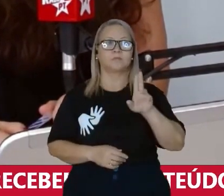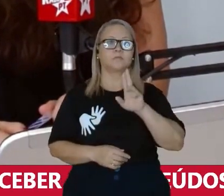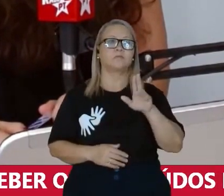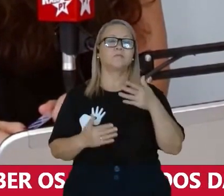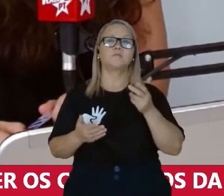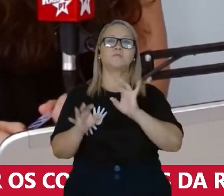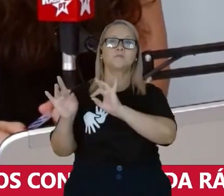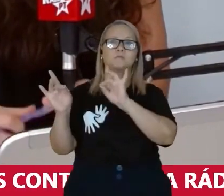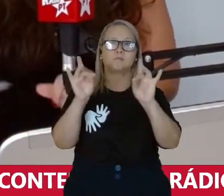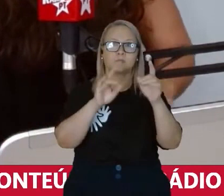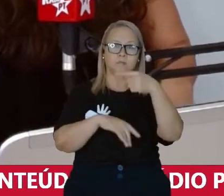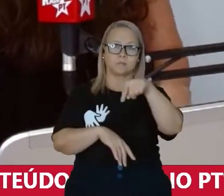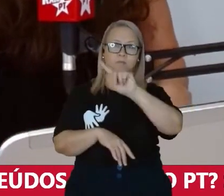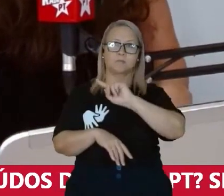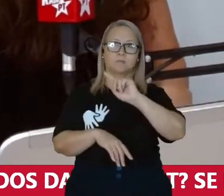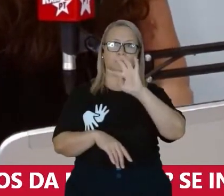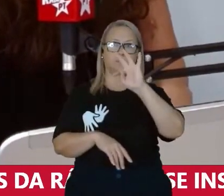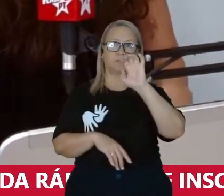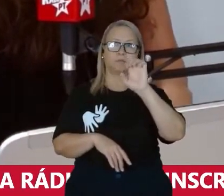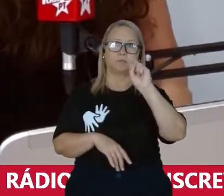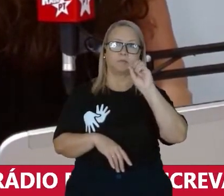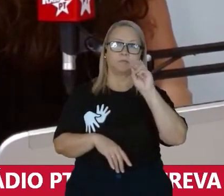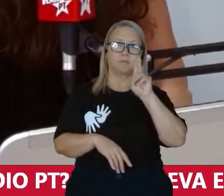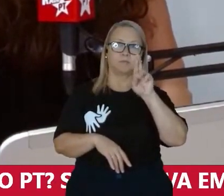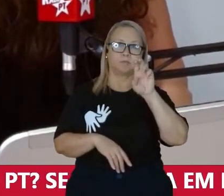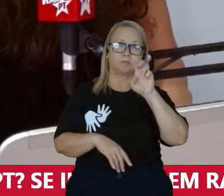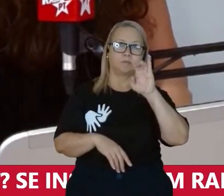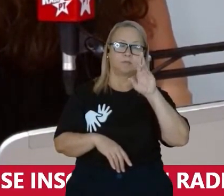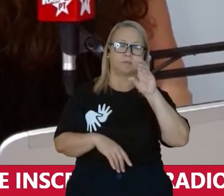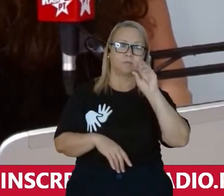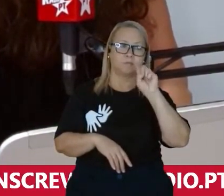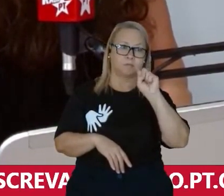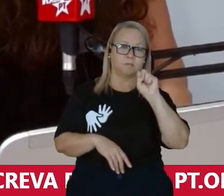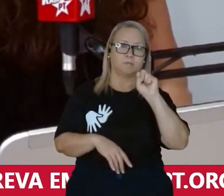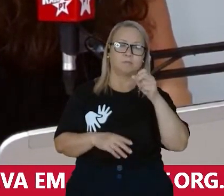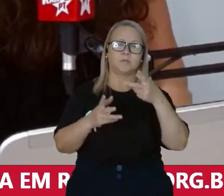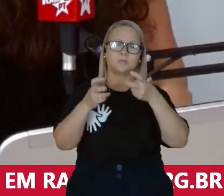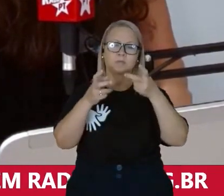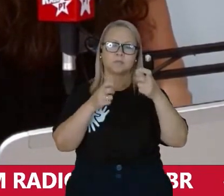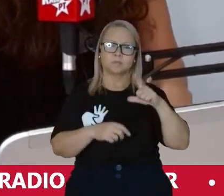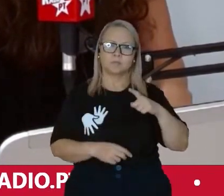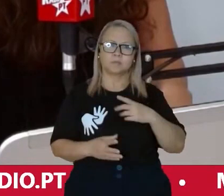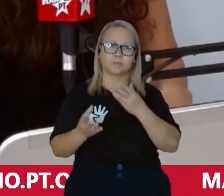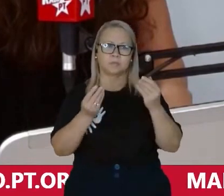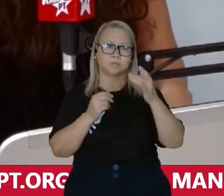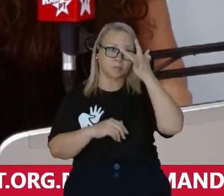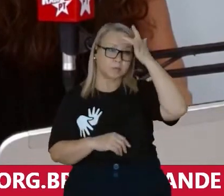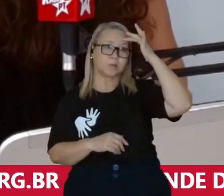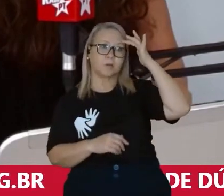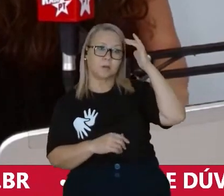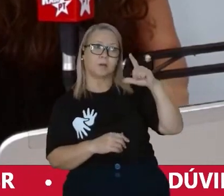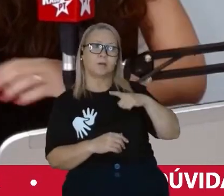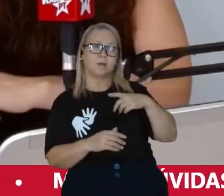tesoureiros. Sabe que eu não sei? Agora sim, eu percebo que tem muita gente que tem